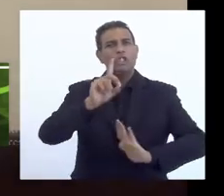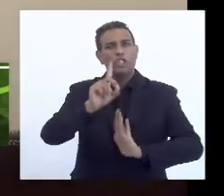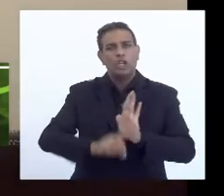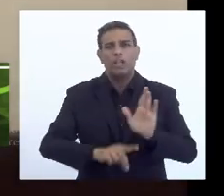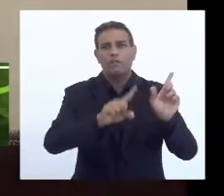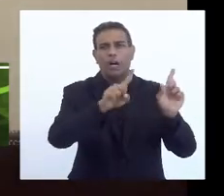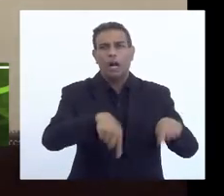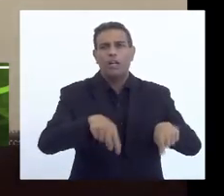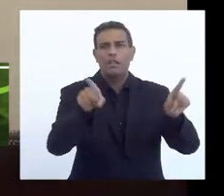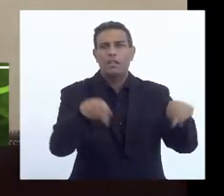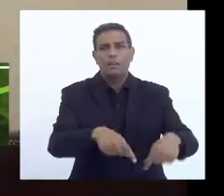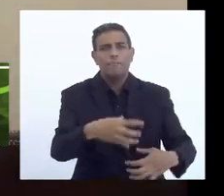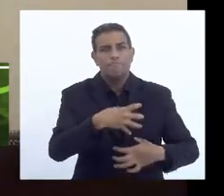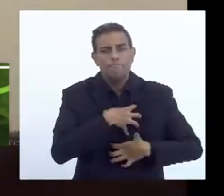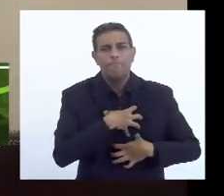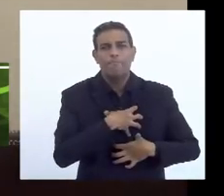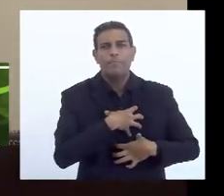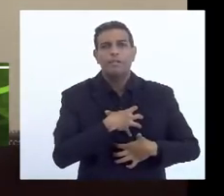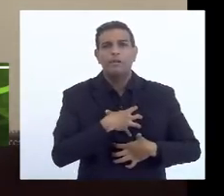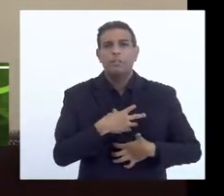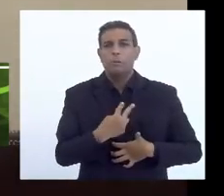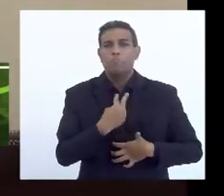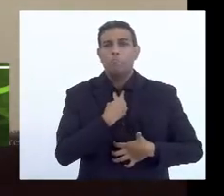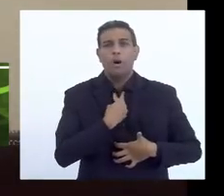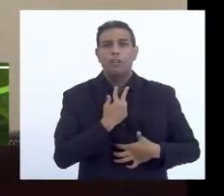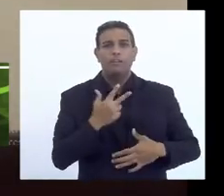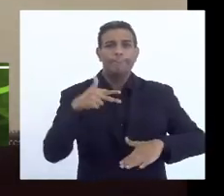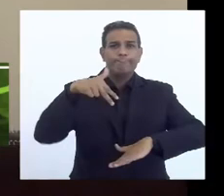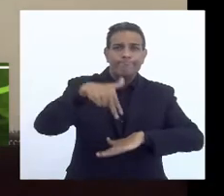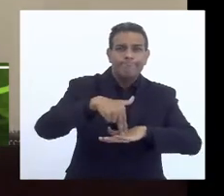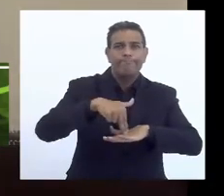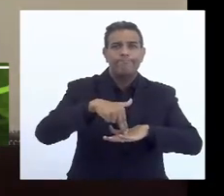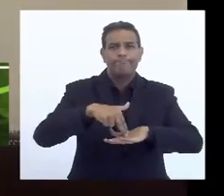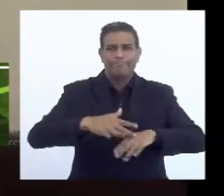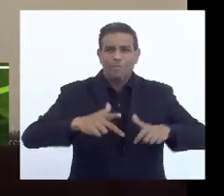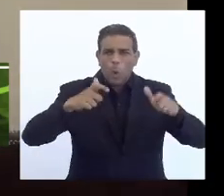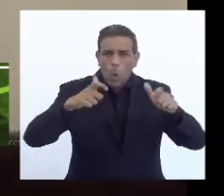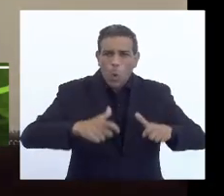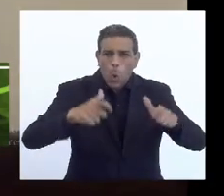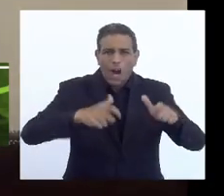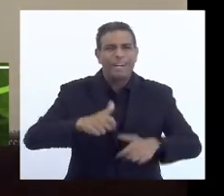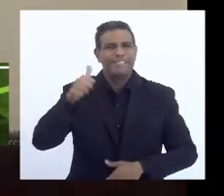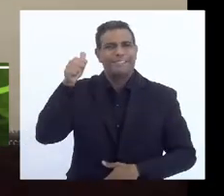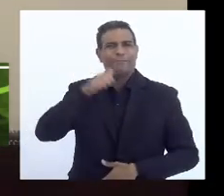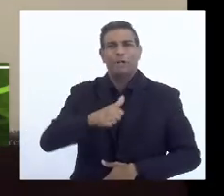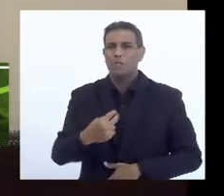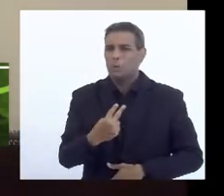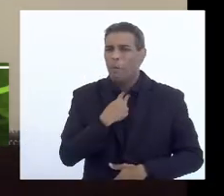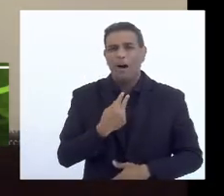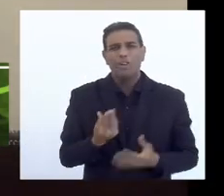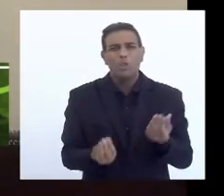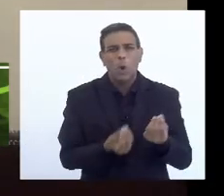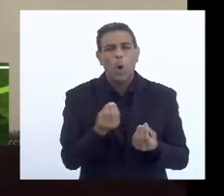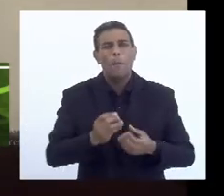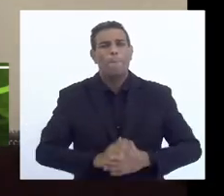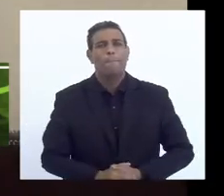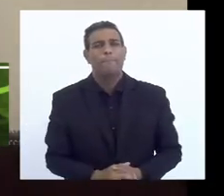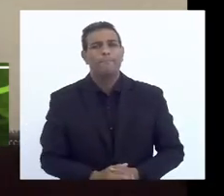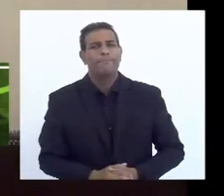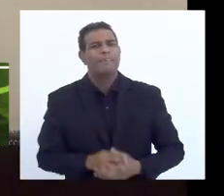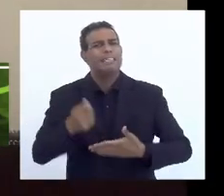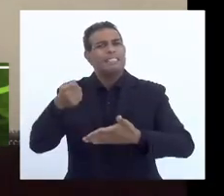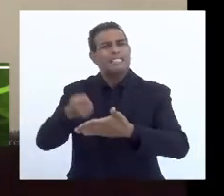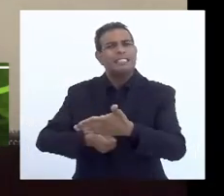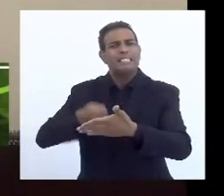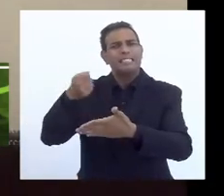negado, como se a mim dissesse: o seu lugar não é aqui, isso não é lugar de mulher, muito menos para as mães. E essa luta